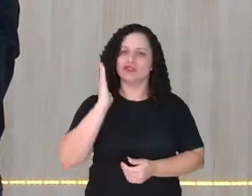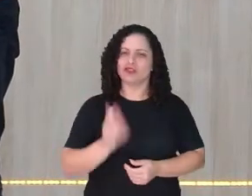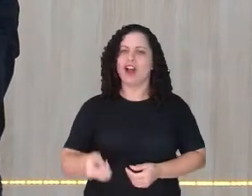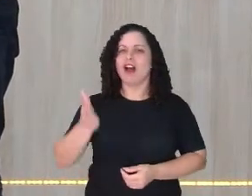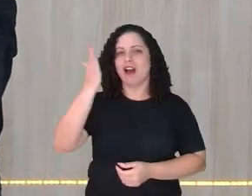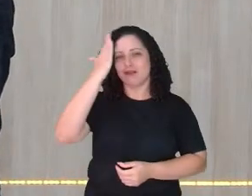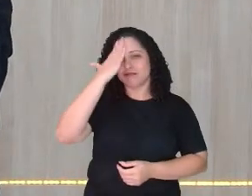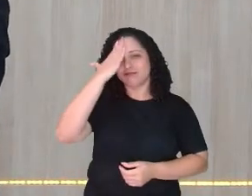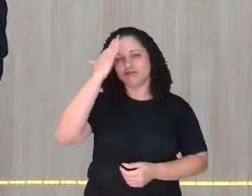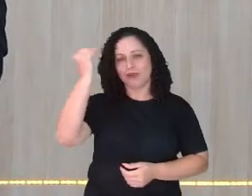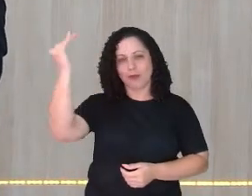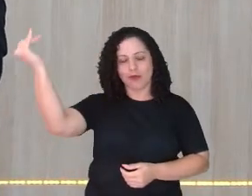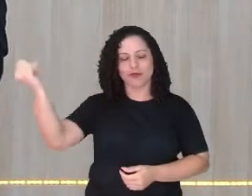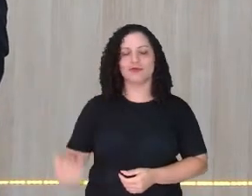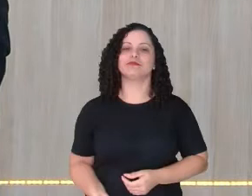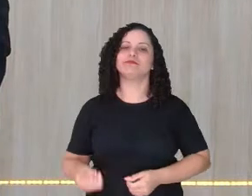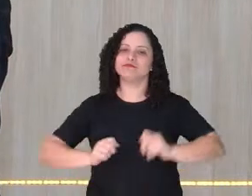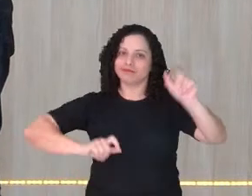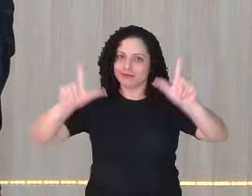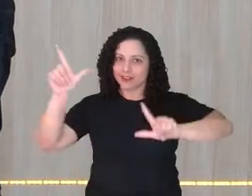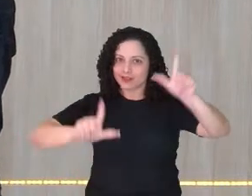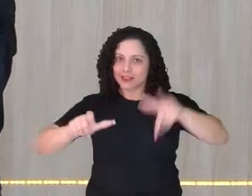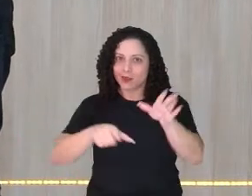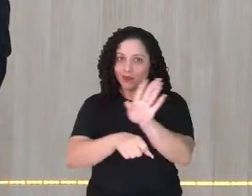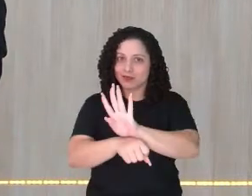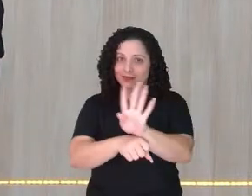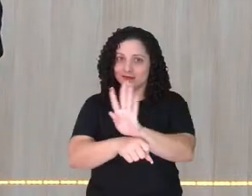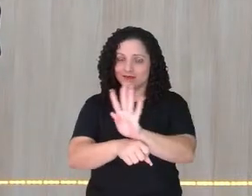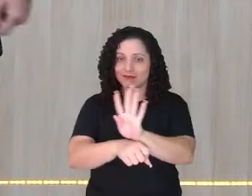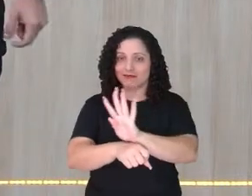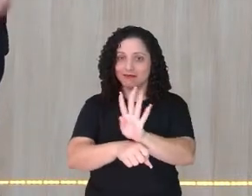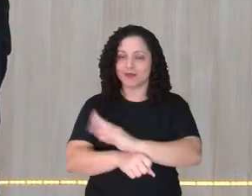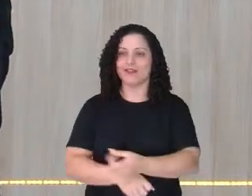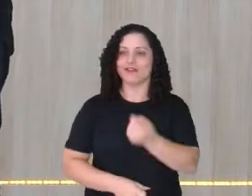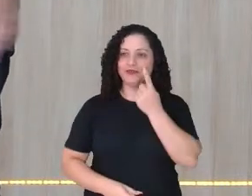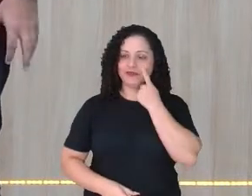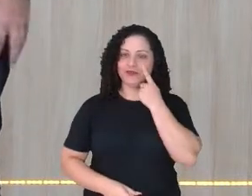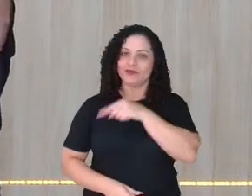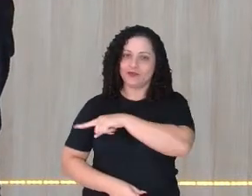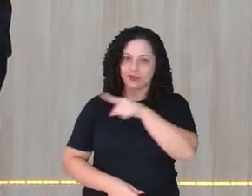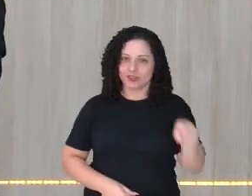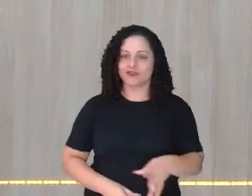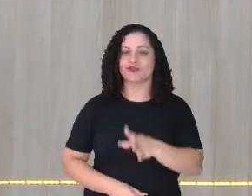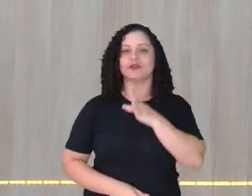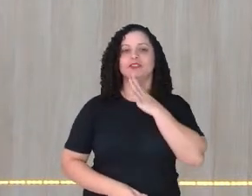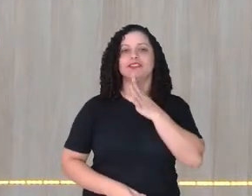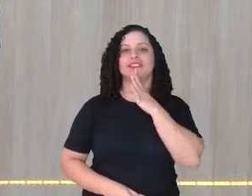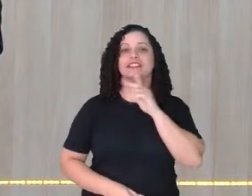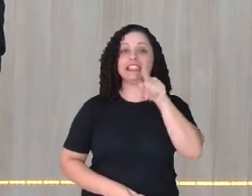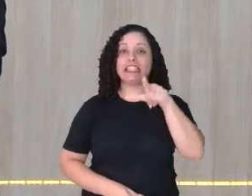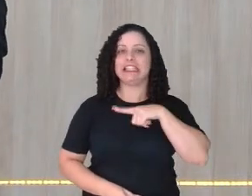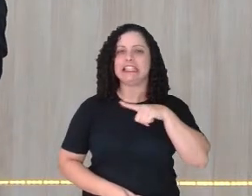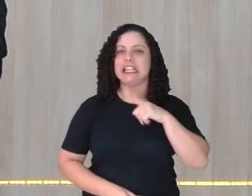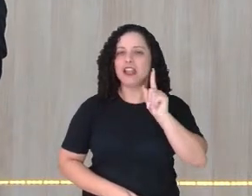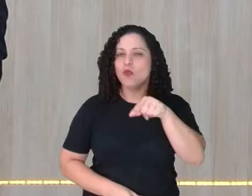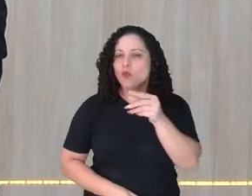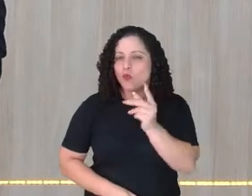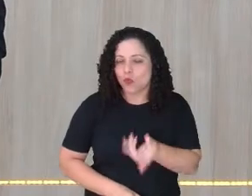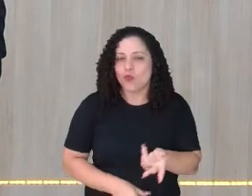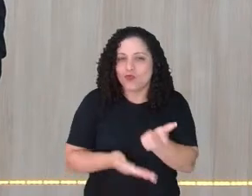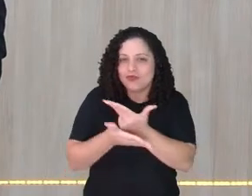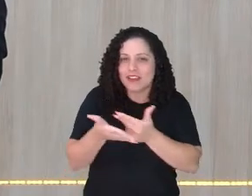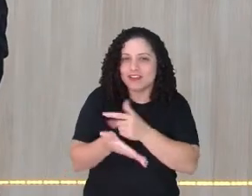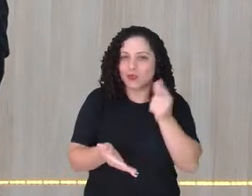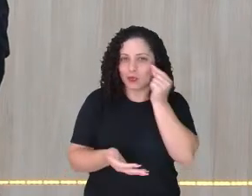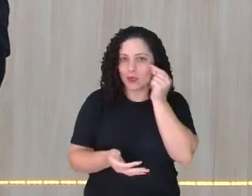virou até um desenho dessa grande produtora de desenhos aí, que vocês sabem que tem um rato como símbolo. Beleza?